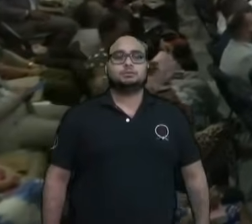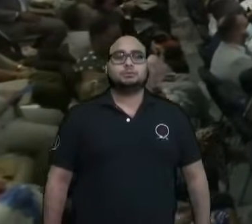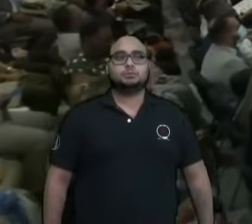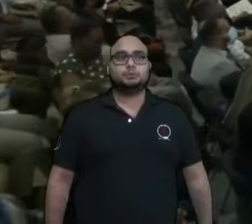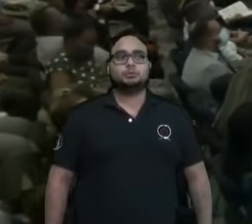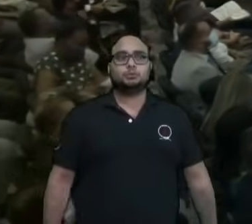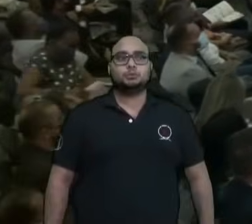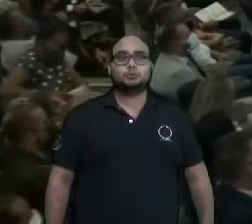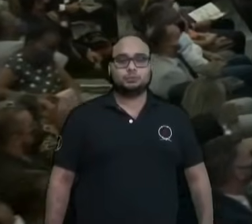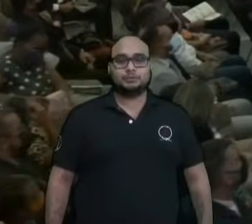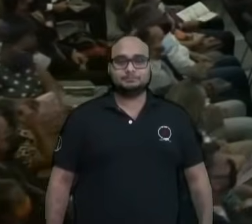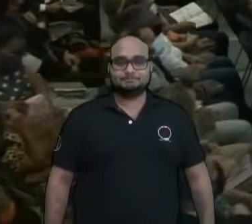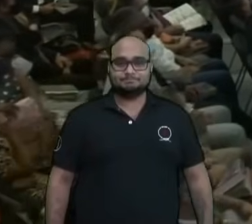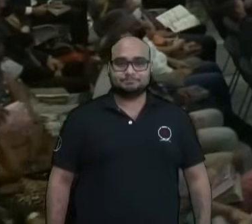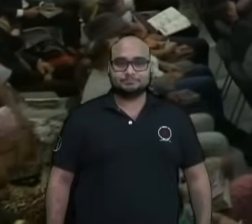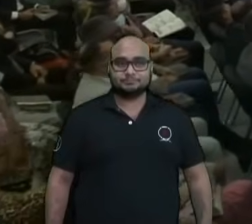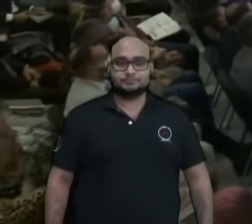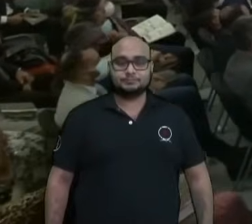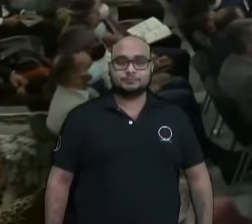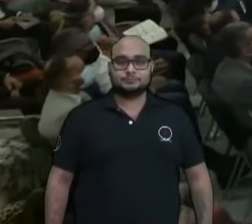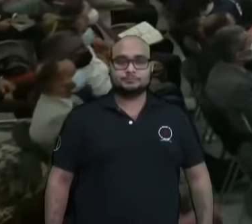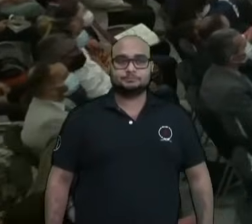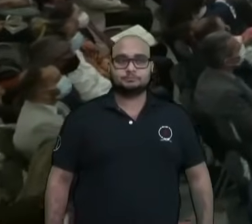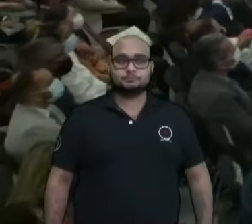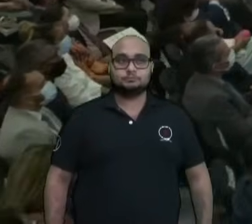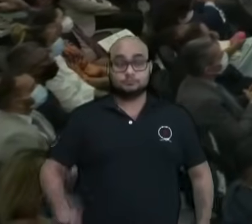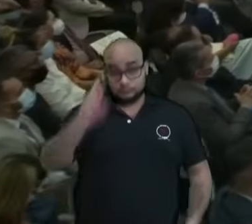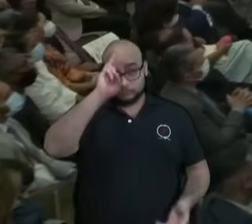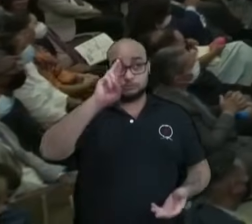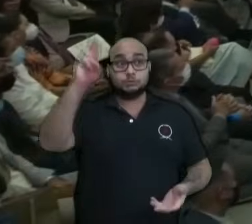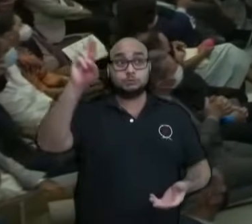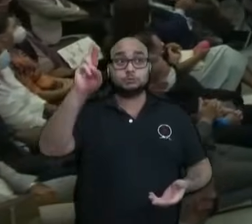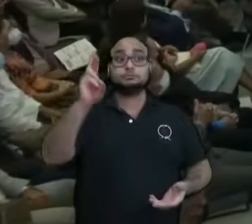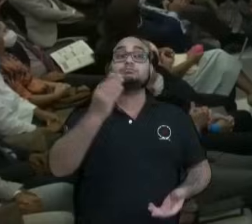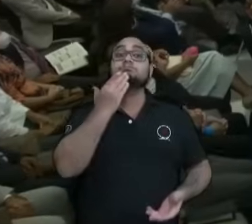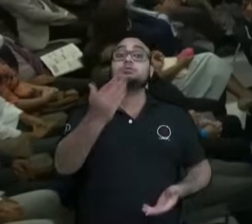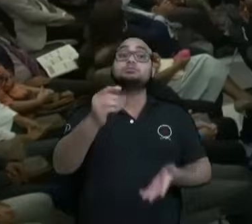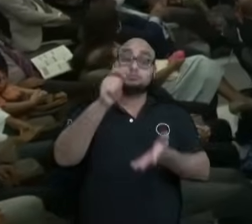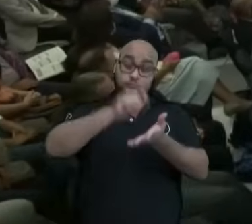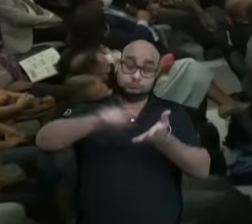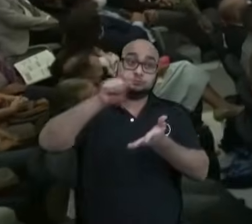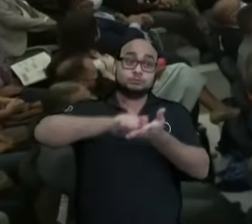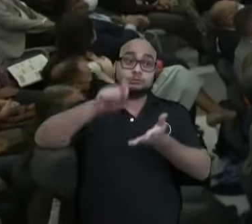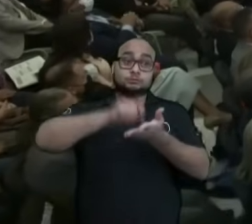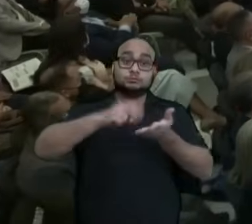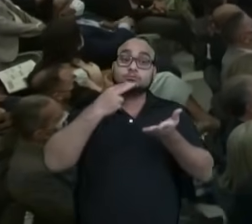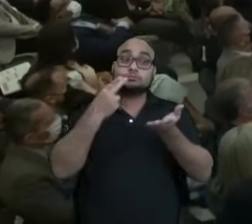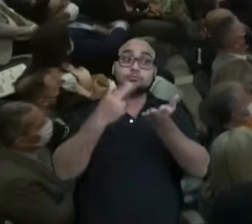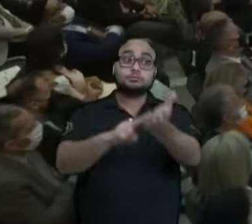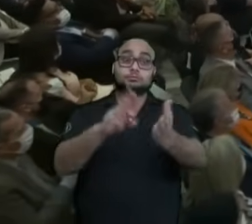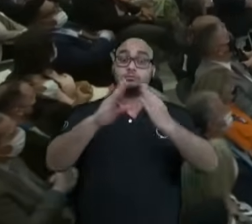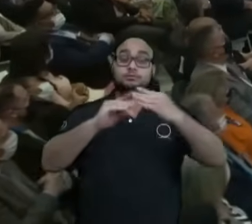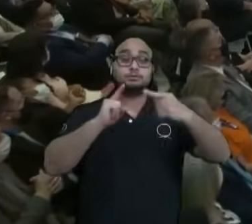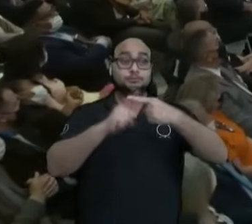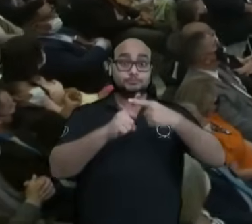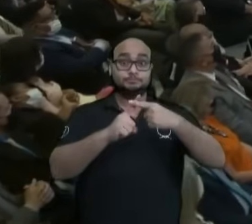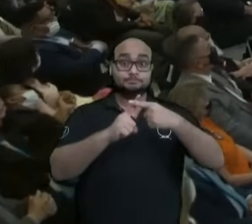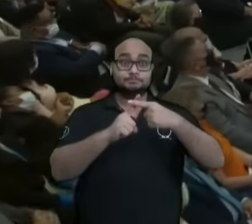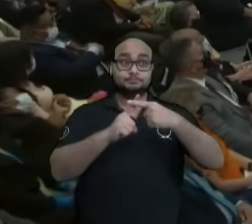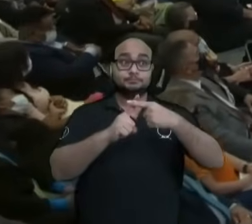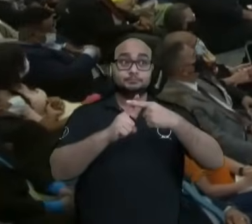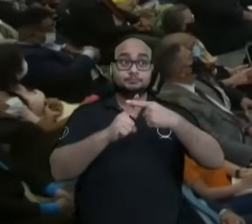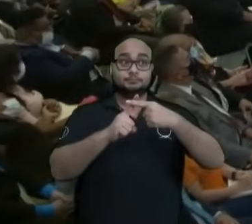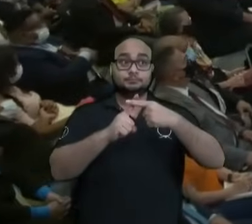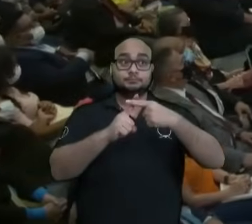Quando o senhor mandou escrever as cartas as igrejas da Ásia não escreveu